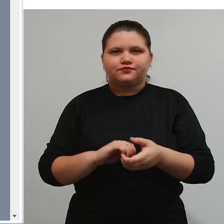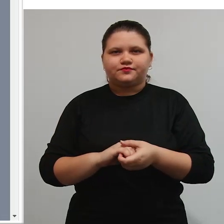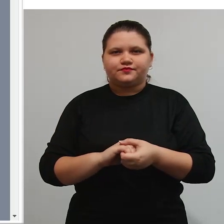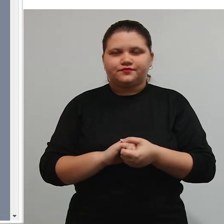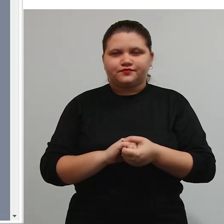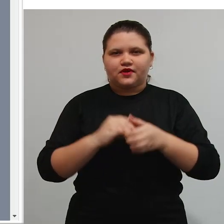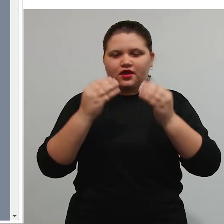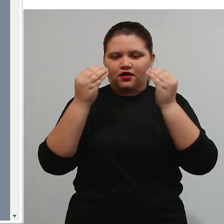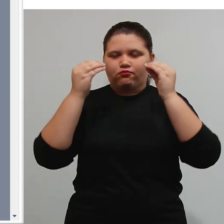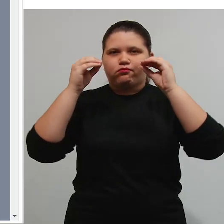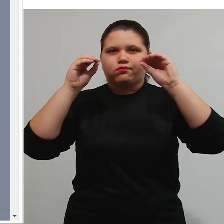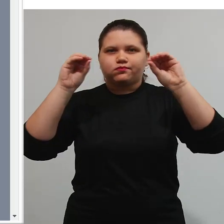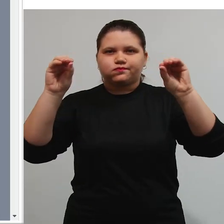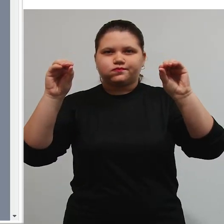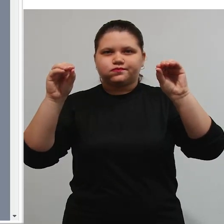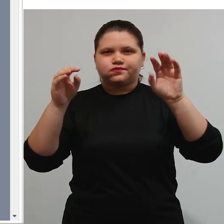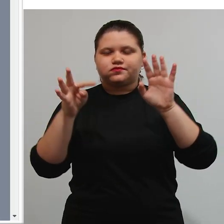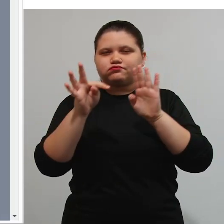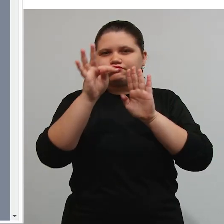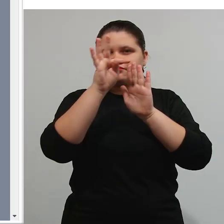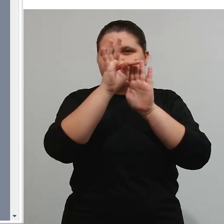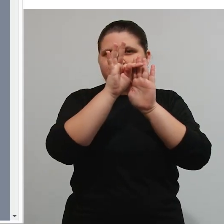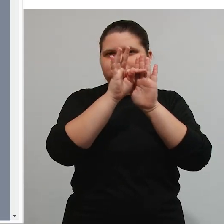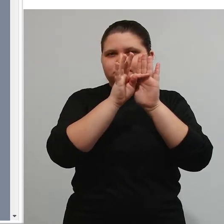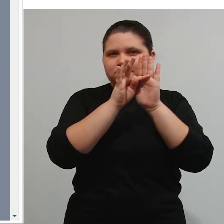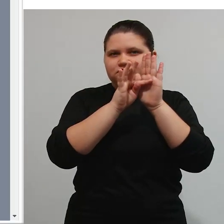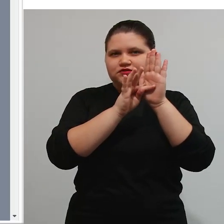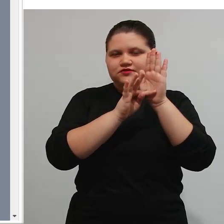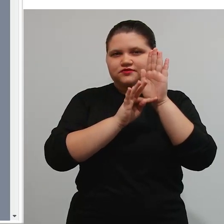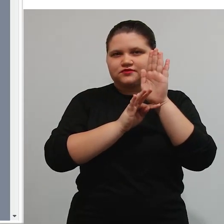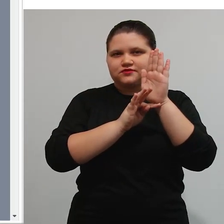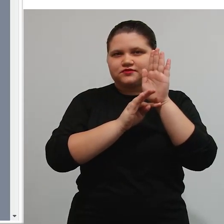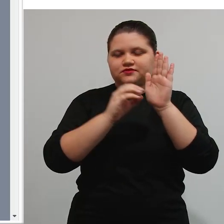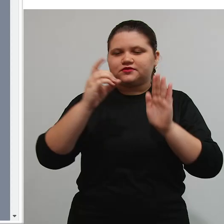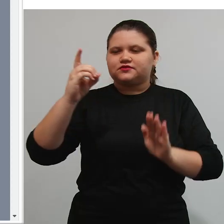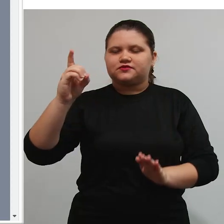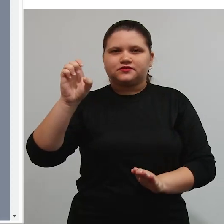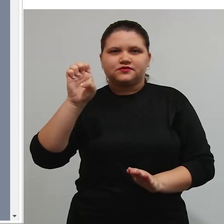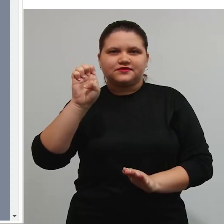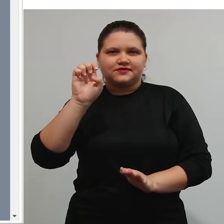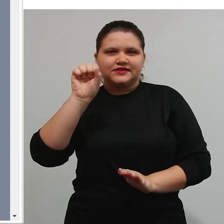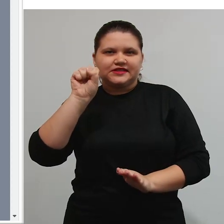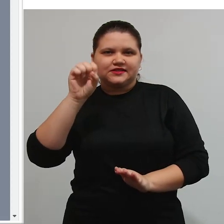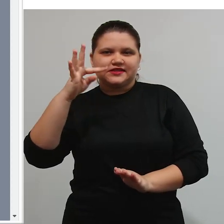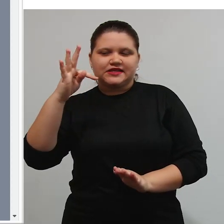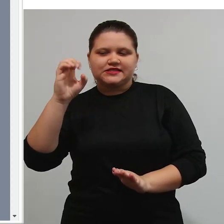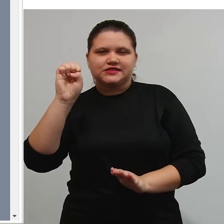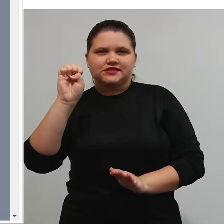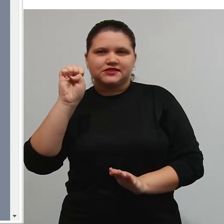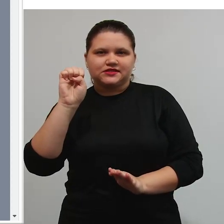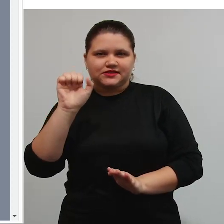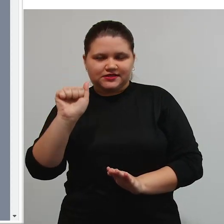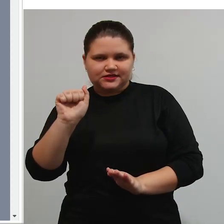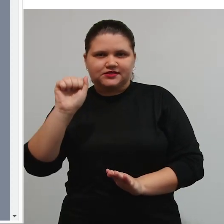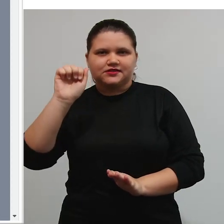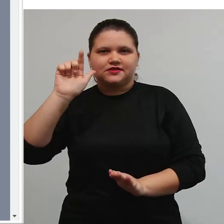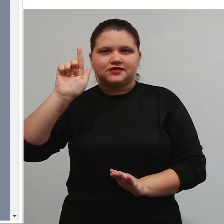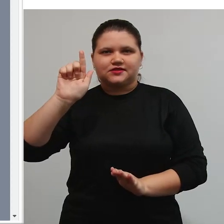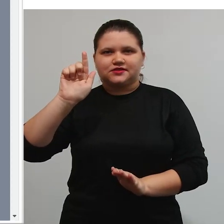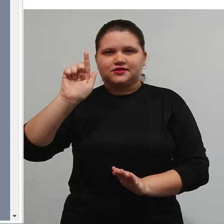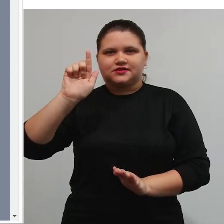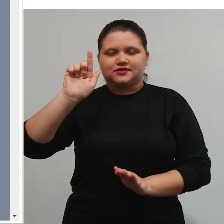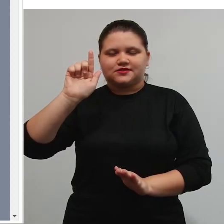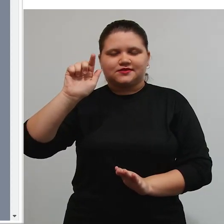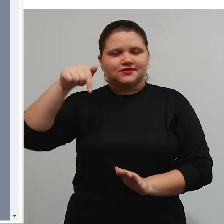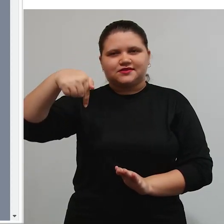que eu quero dar destaque do Paulinho e coloco entre parênteses o nome do autor, agora é só a